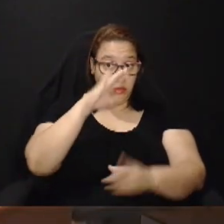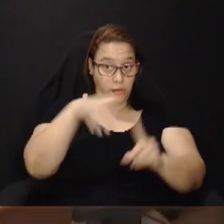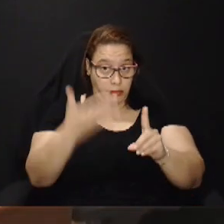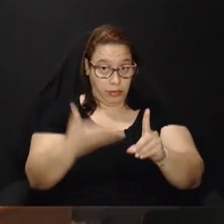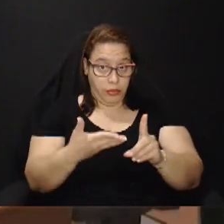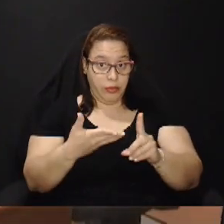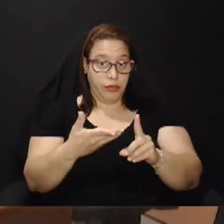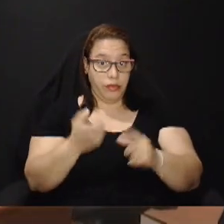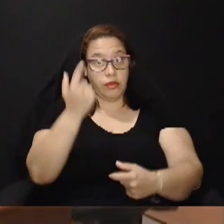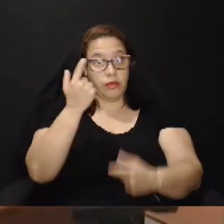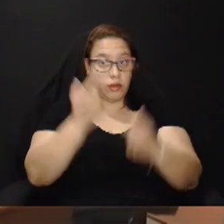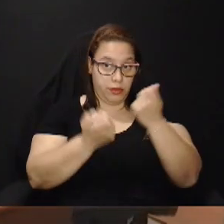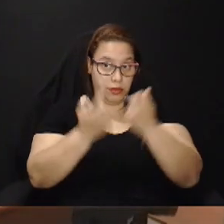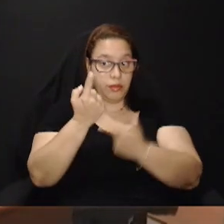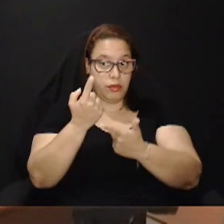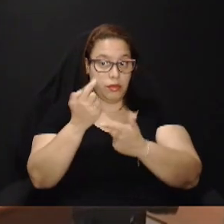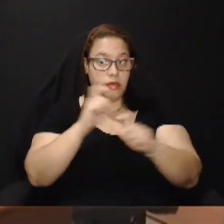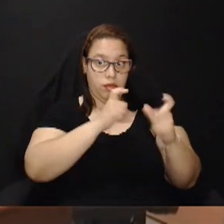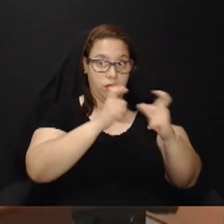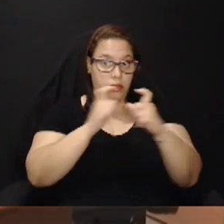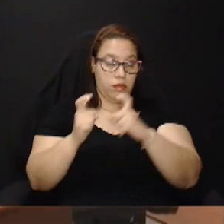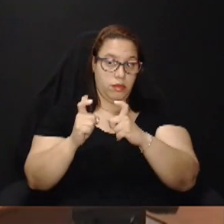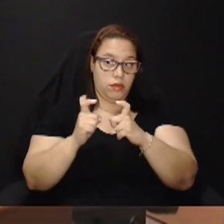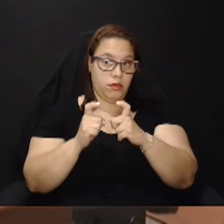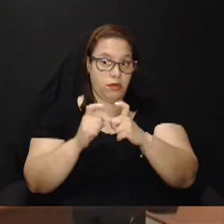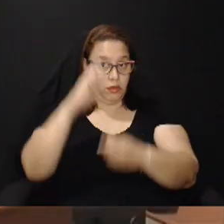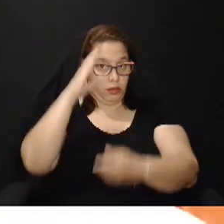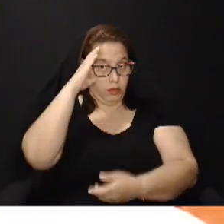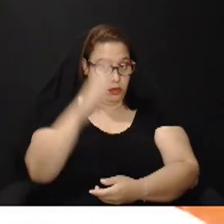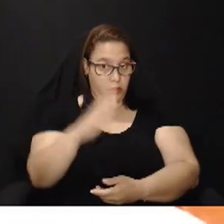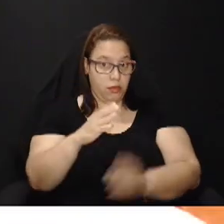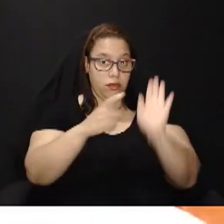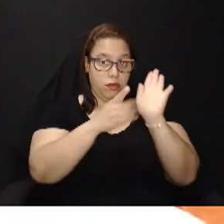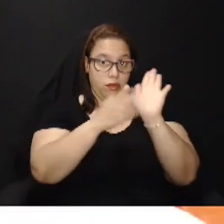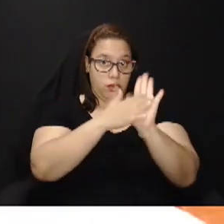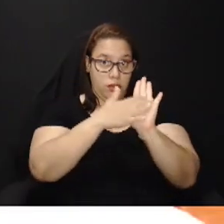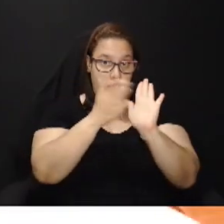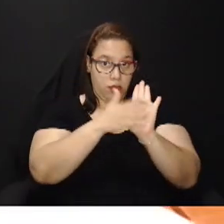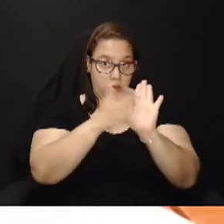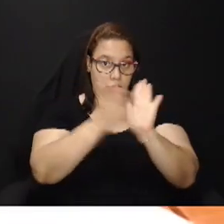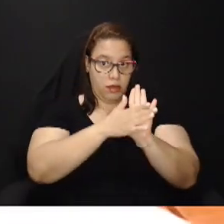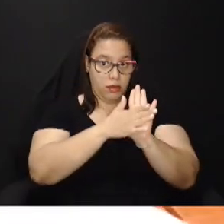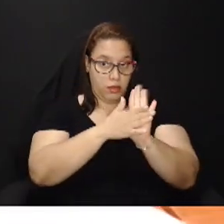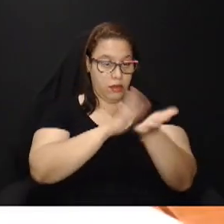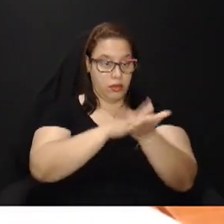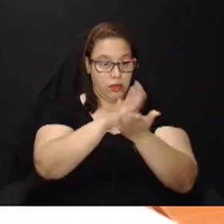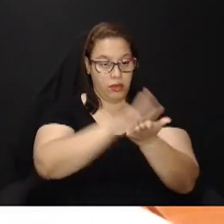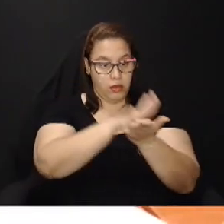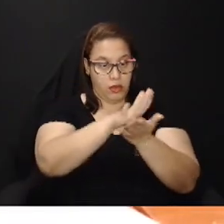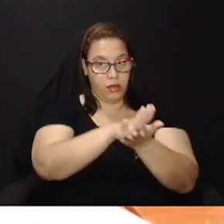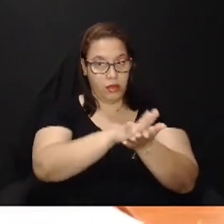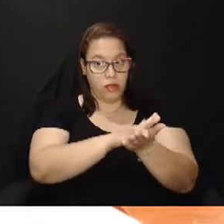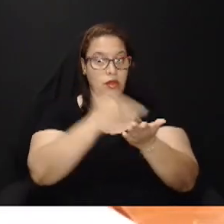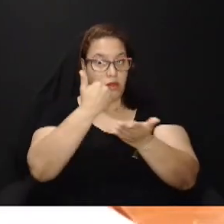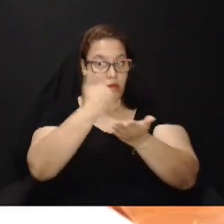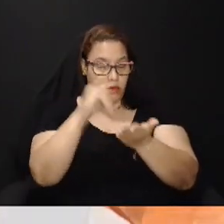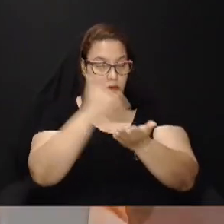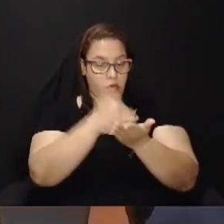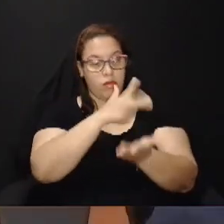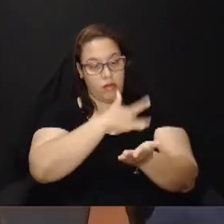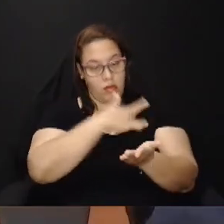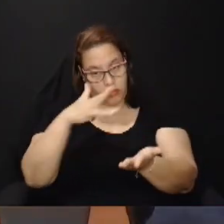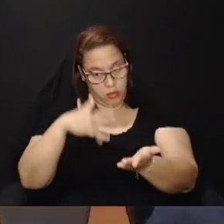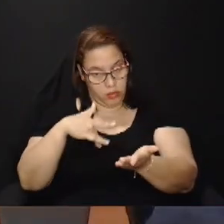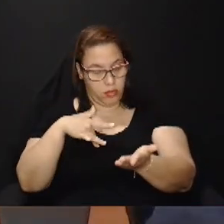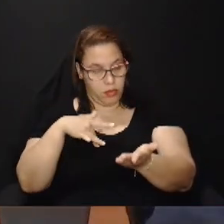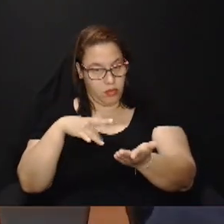algumas reuniões, principalmente para a apresentação da prestação de contas da Secretaria de Saúde, né, e da Rede Mário